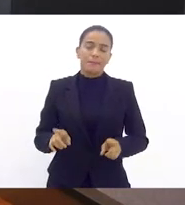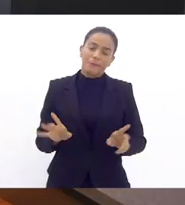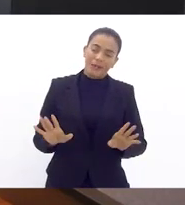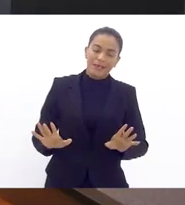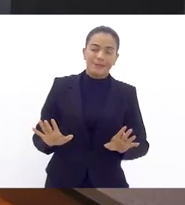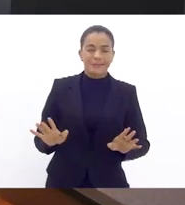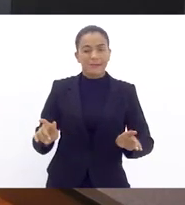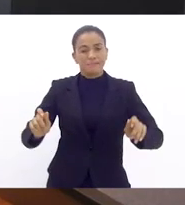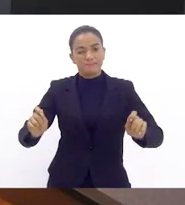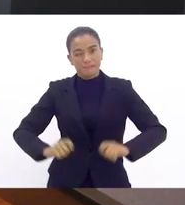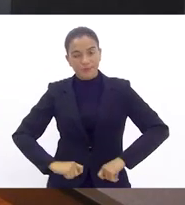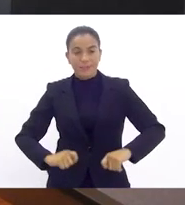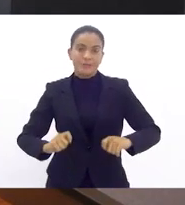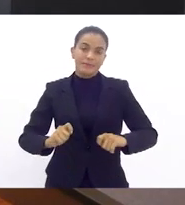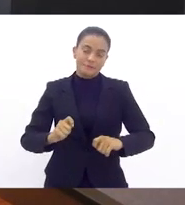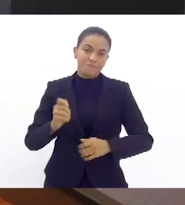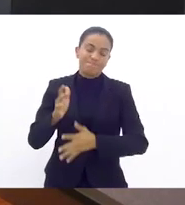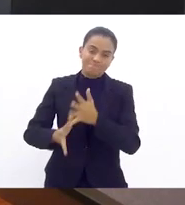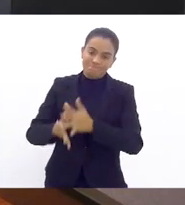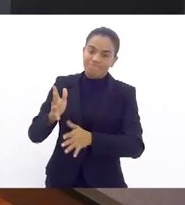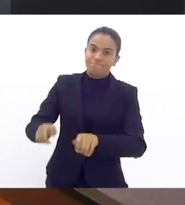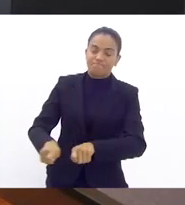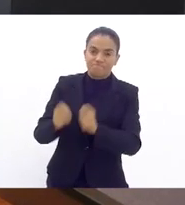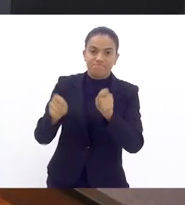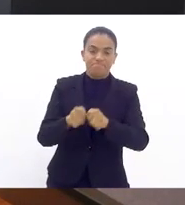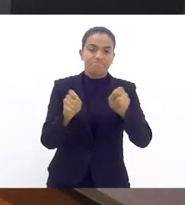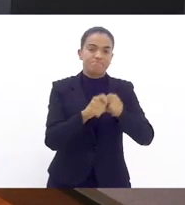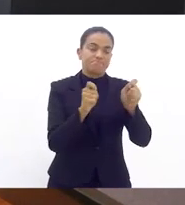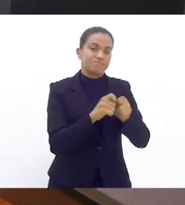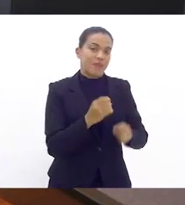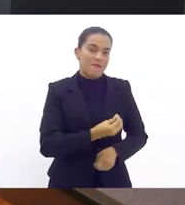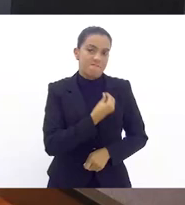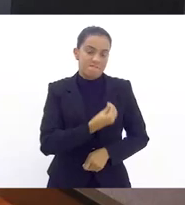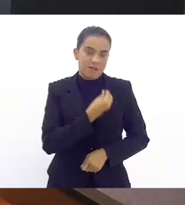provavelmente muito danosas para a qualidade de vida no Rio de Janeiro.